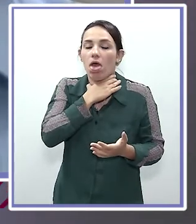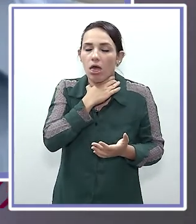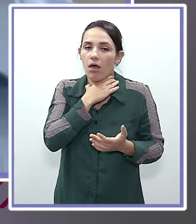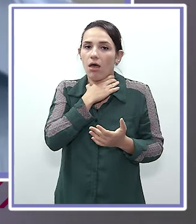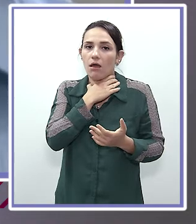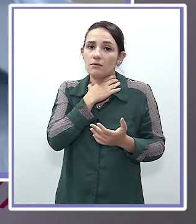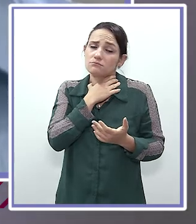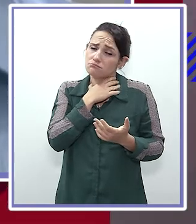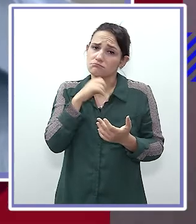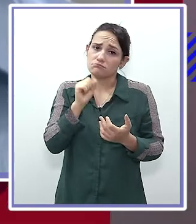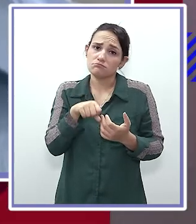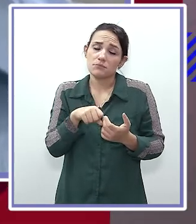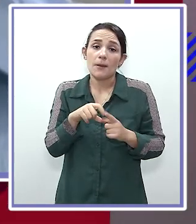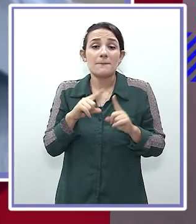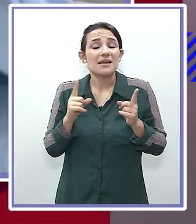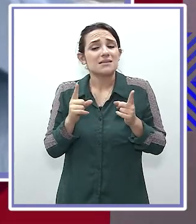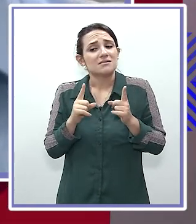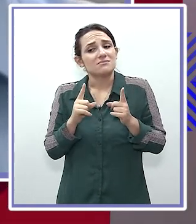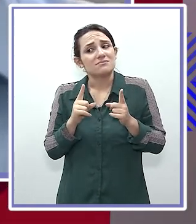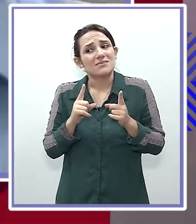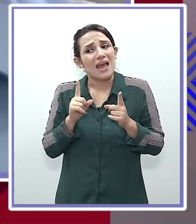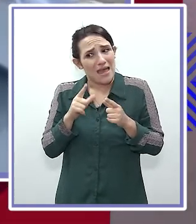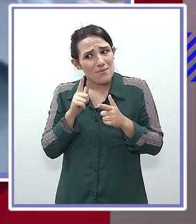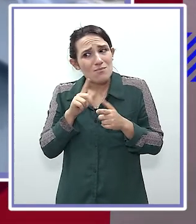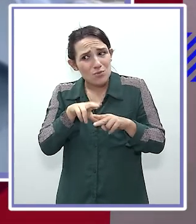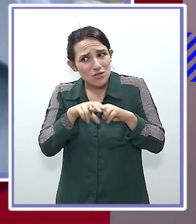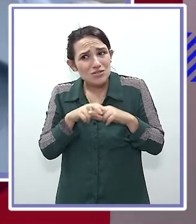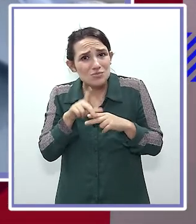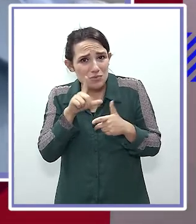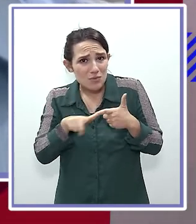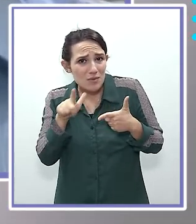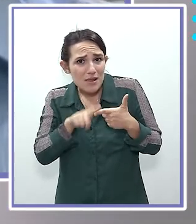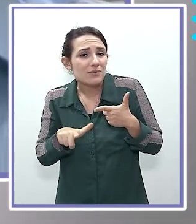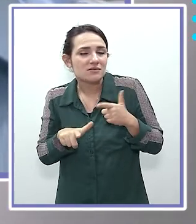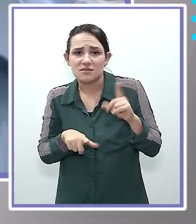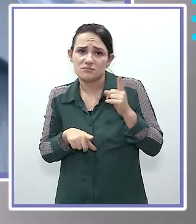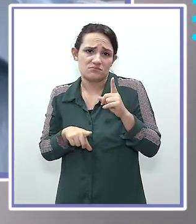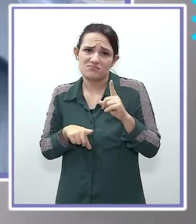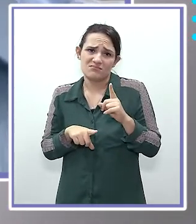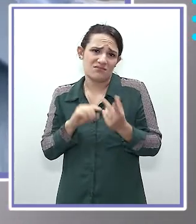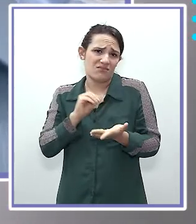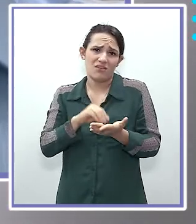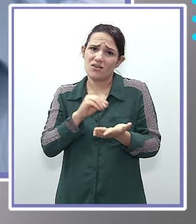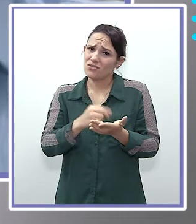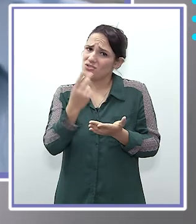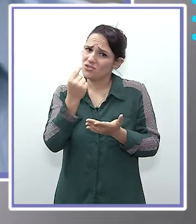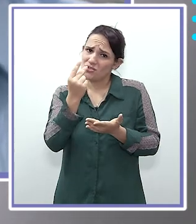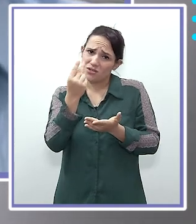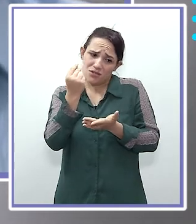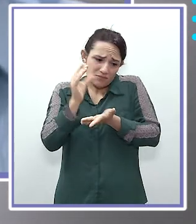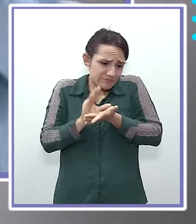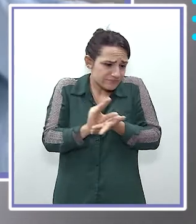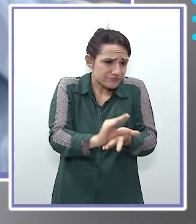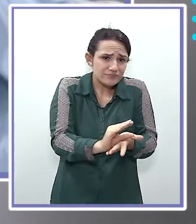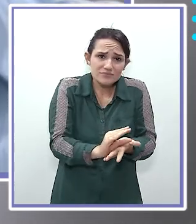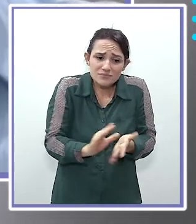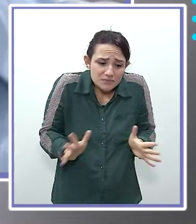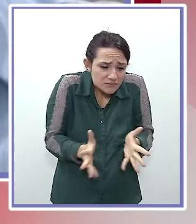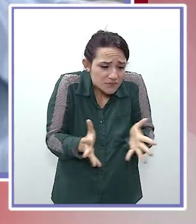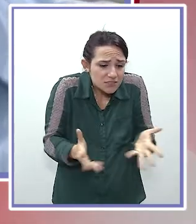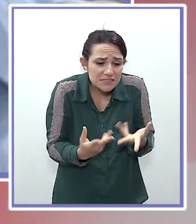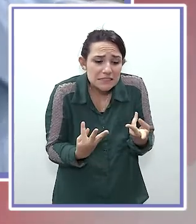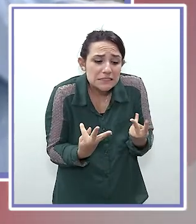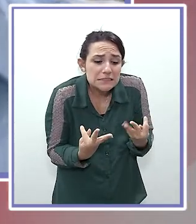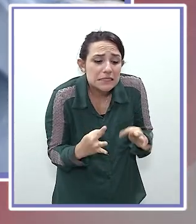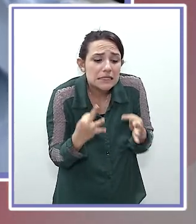problema hoje, né? Isso é uma questão, inclusive, de investimento em ciência e tecnologia, né? Aí a